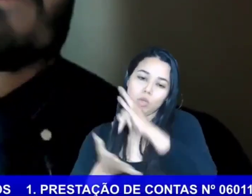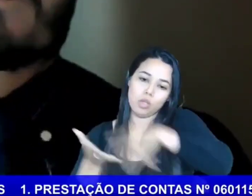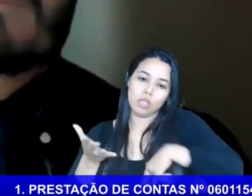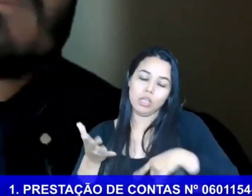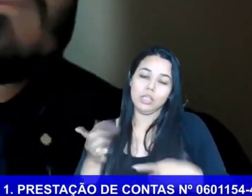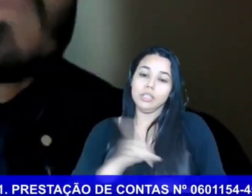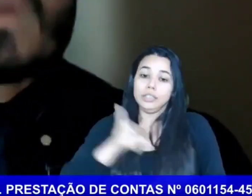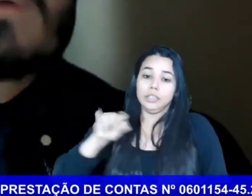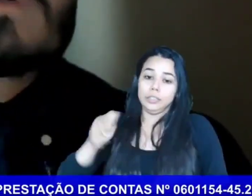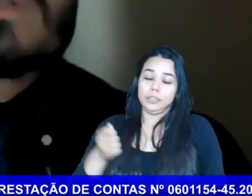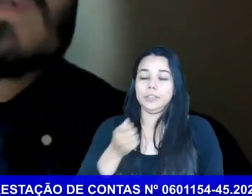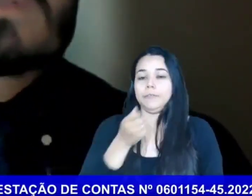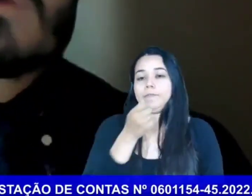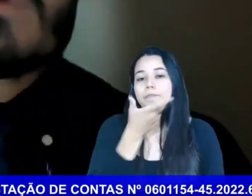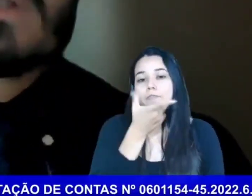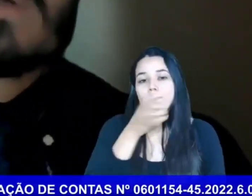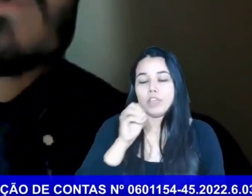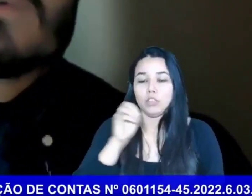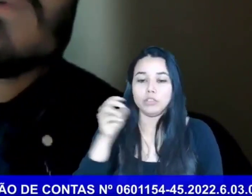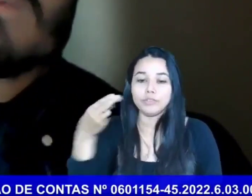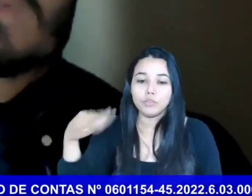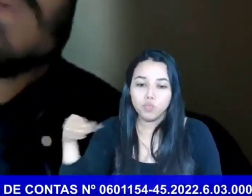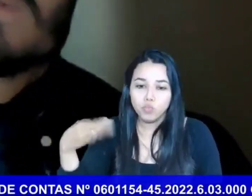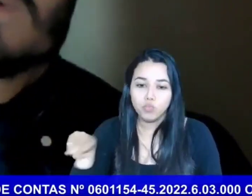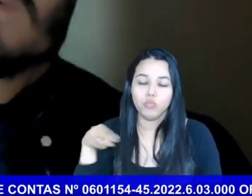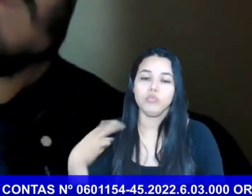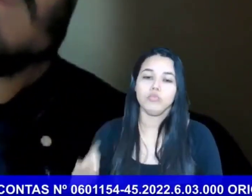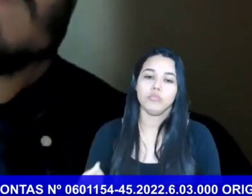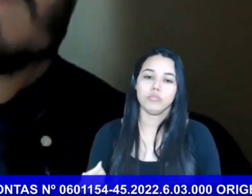a petição de